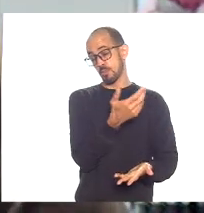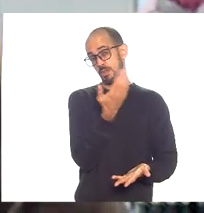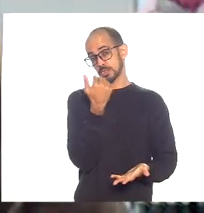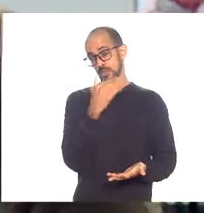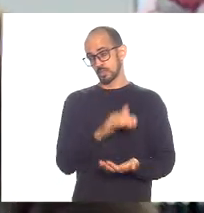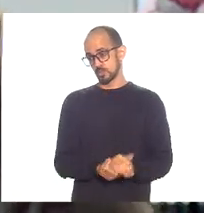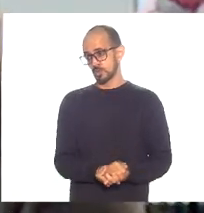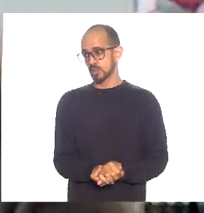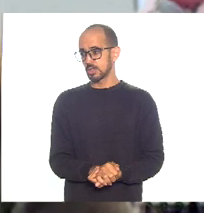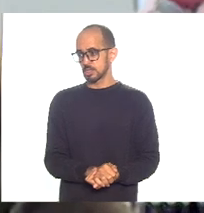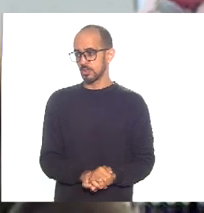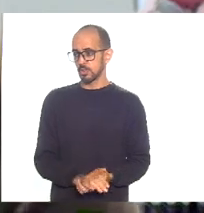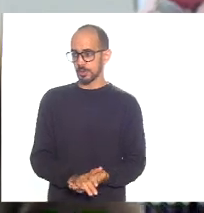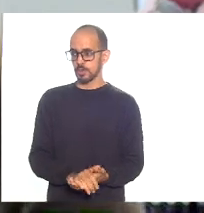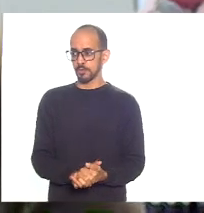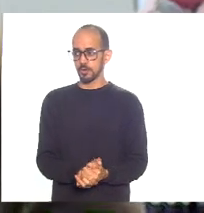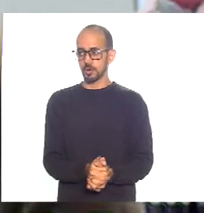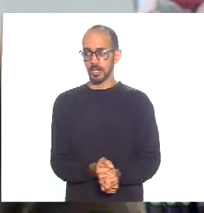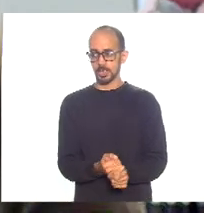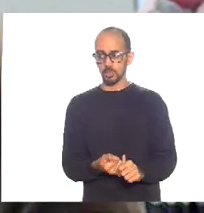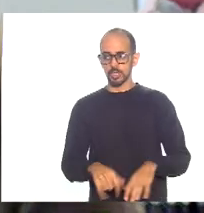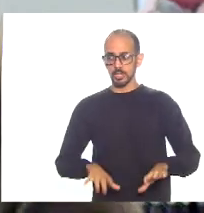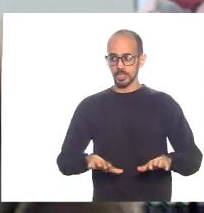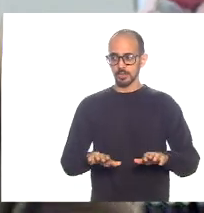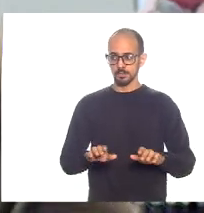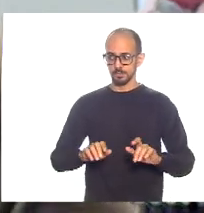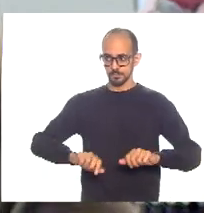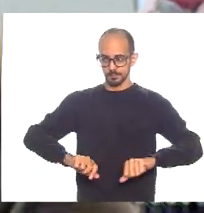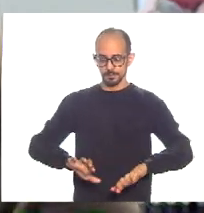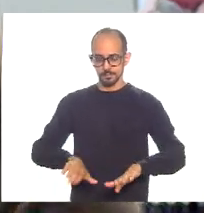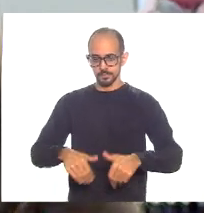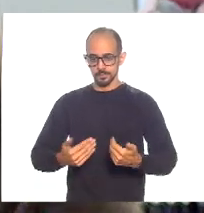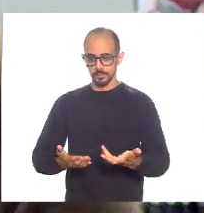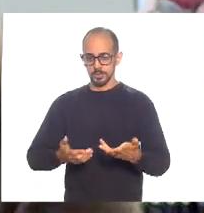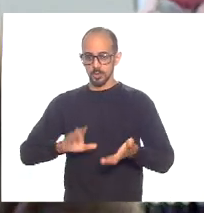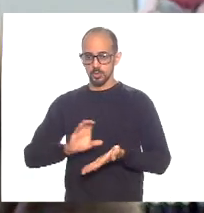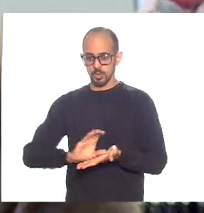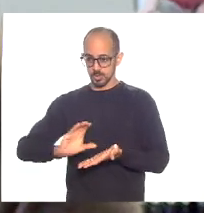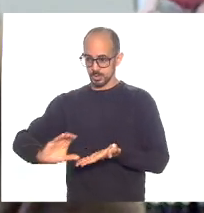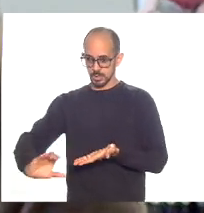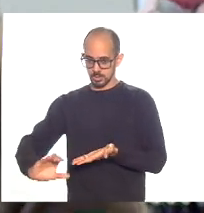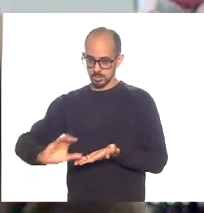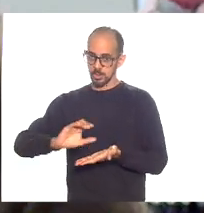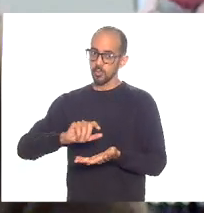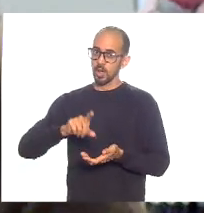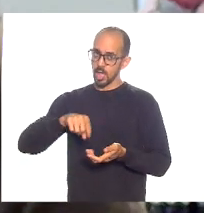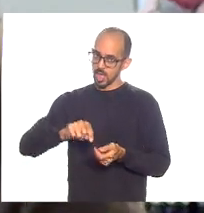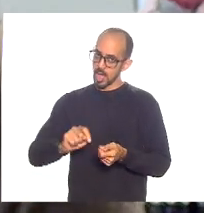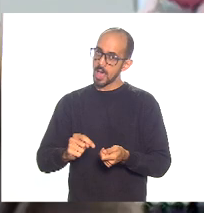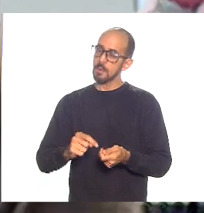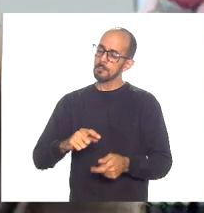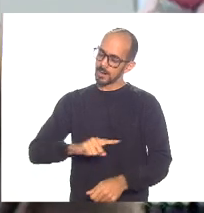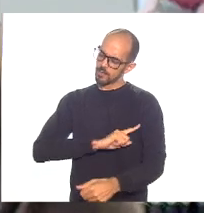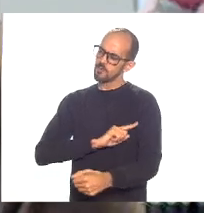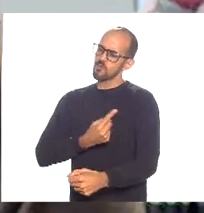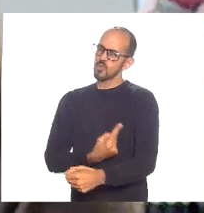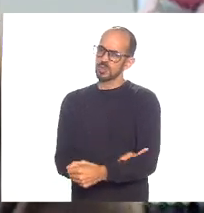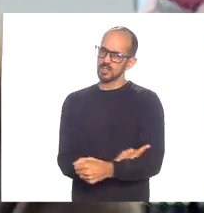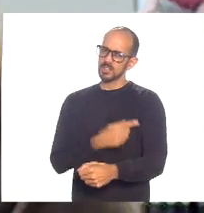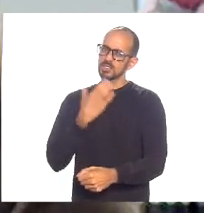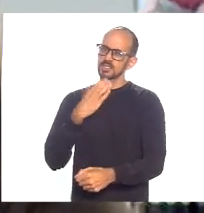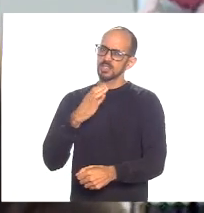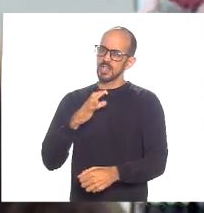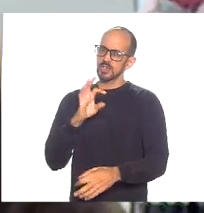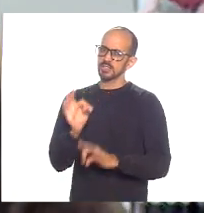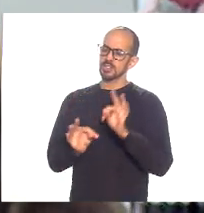tempos. Então, eu acho que com essa ação da LERJ, ela, como já tem atuado no sentido de fortalecer a ciência e tecnologia,